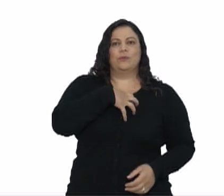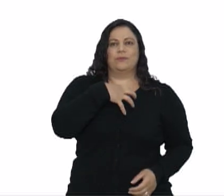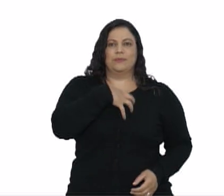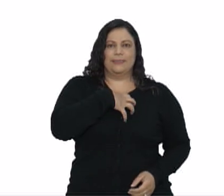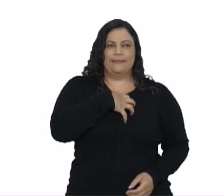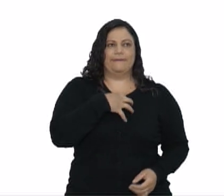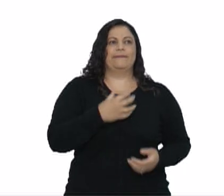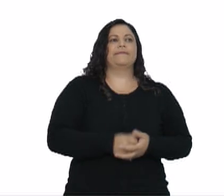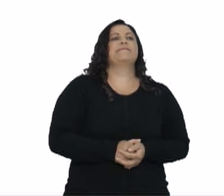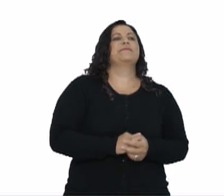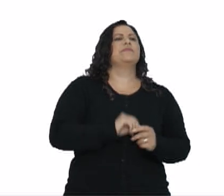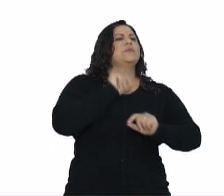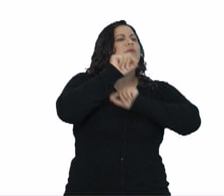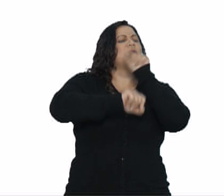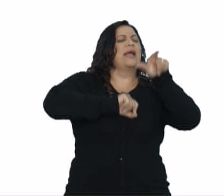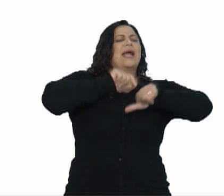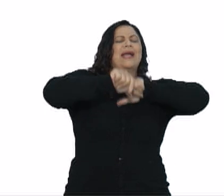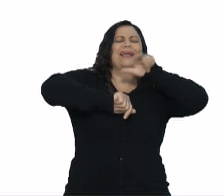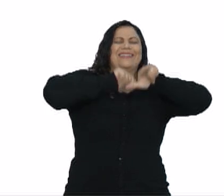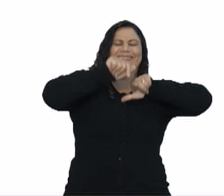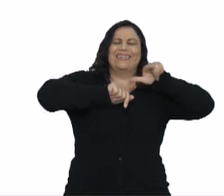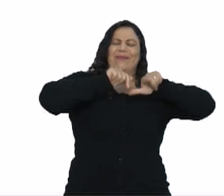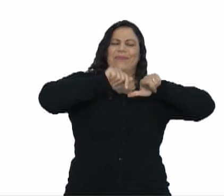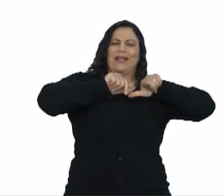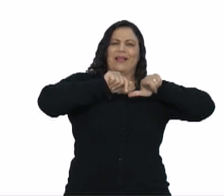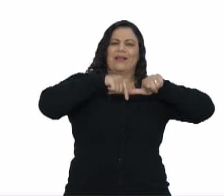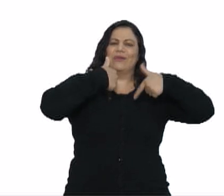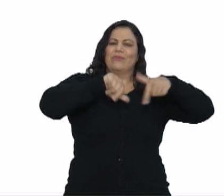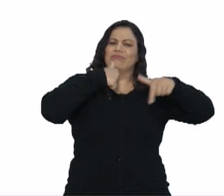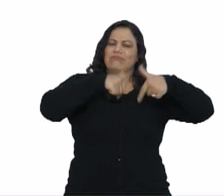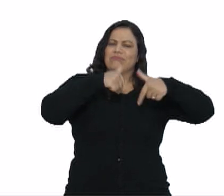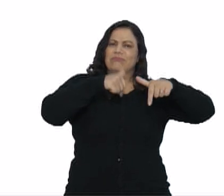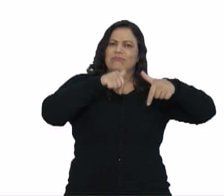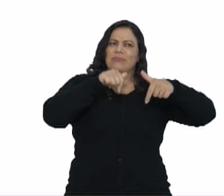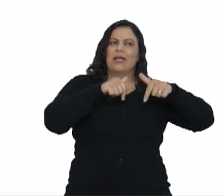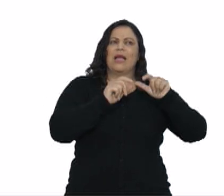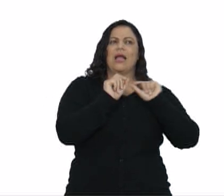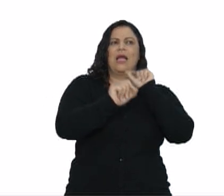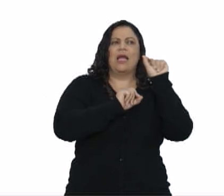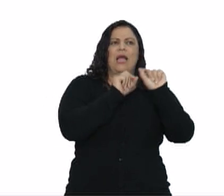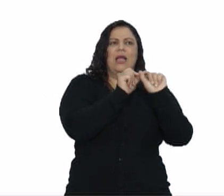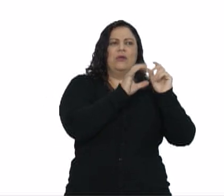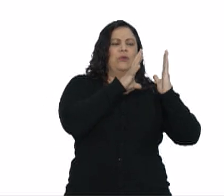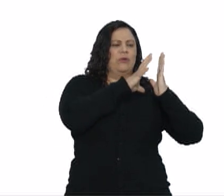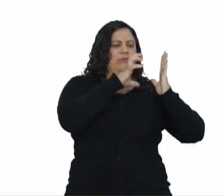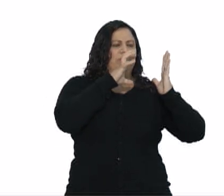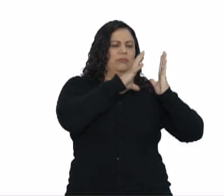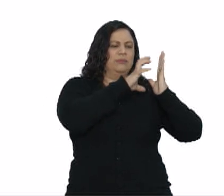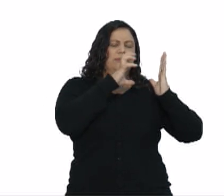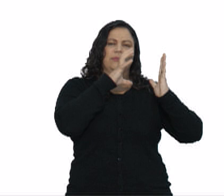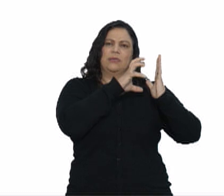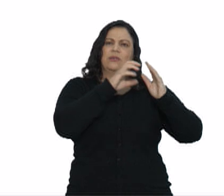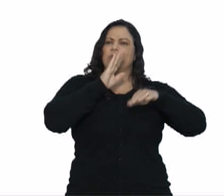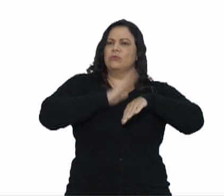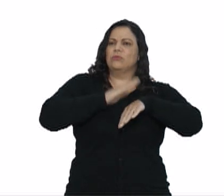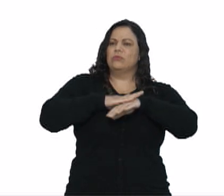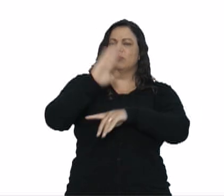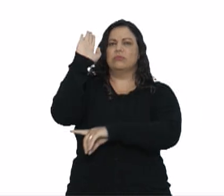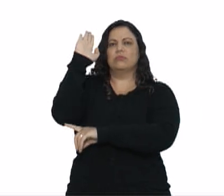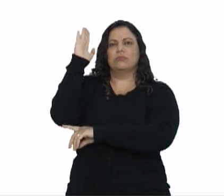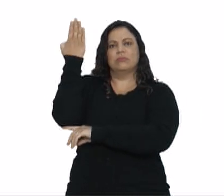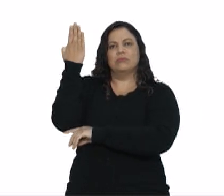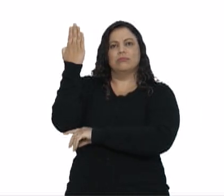Trabalhos em relevo, como é que era a característica nessa região, né? Como eu falei, trabalhos em relevos feitos em madeira,